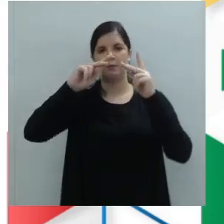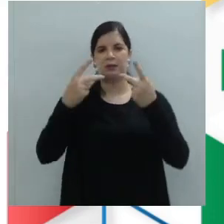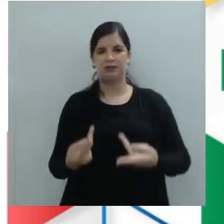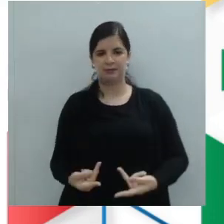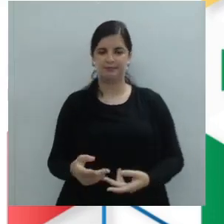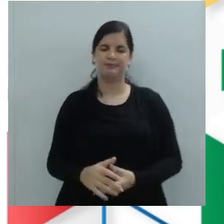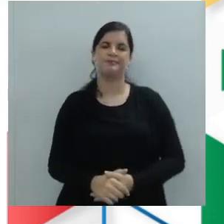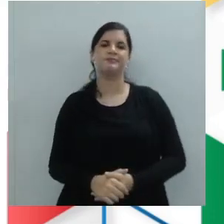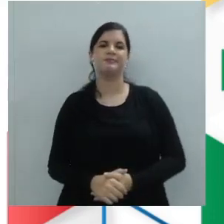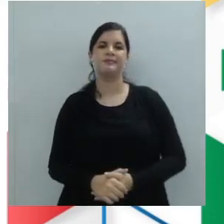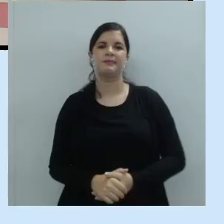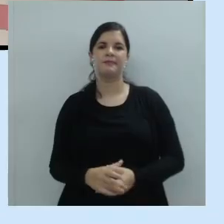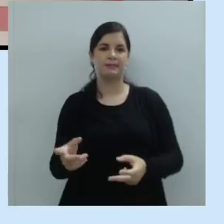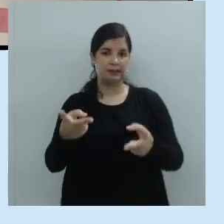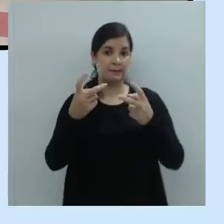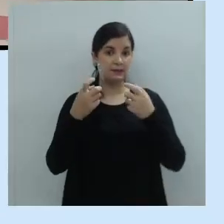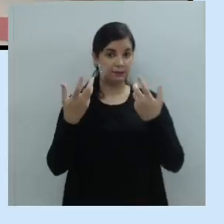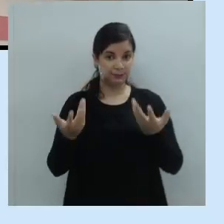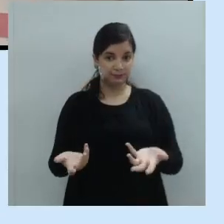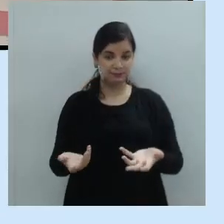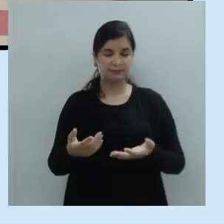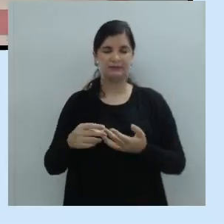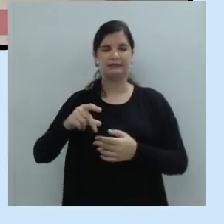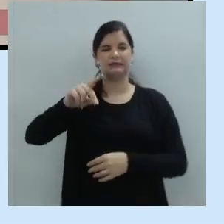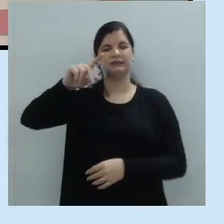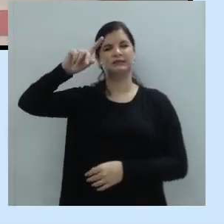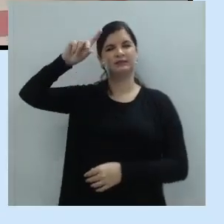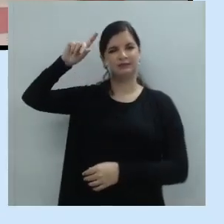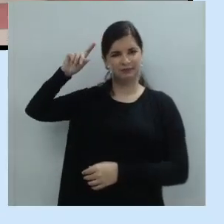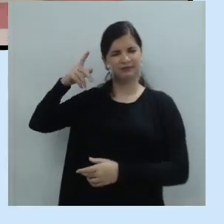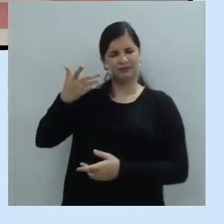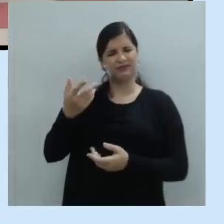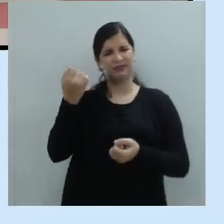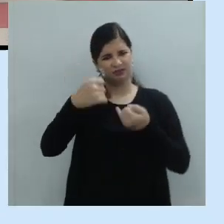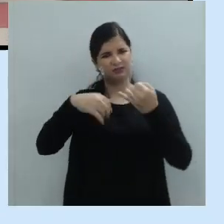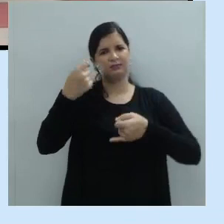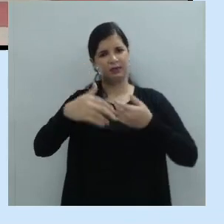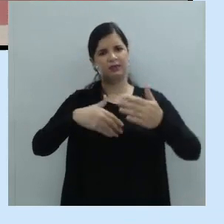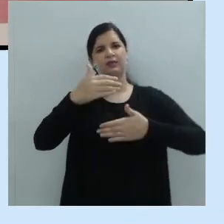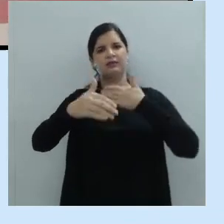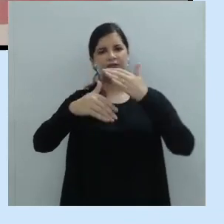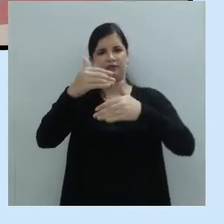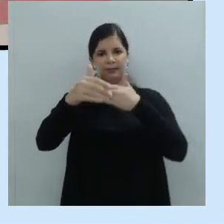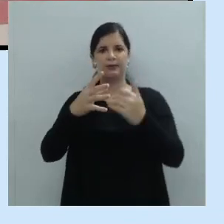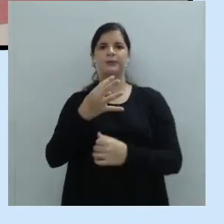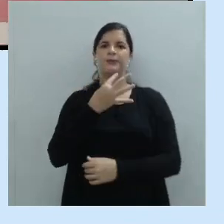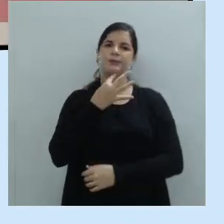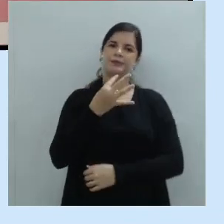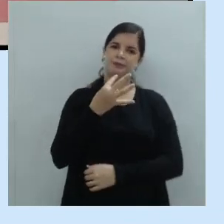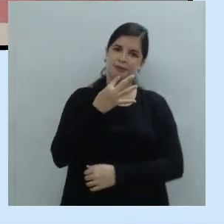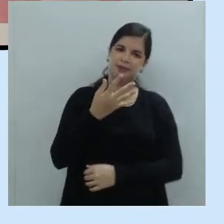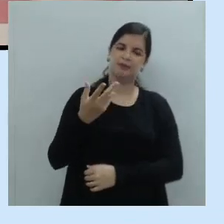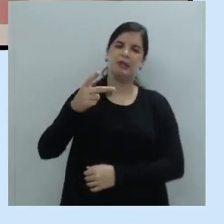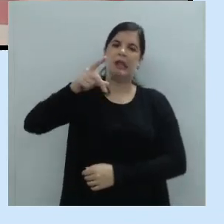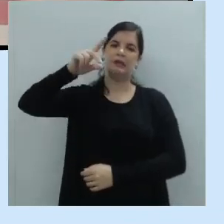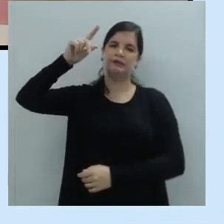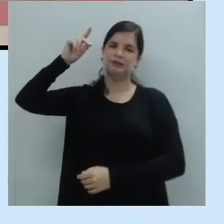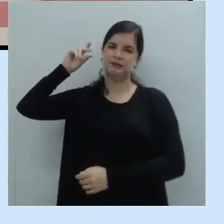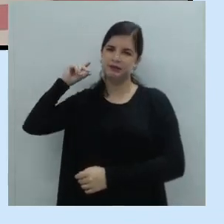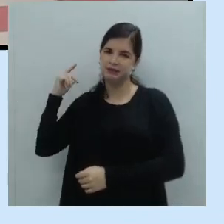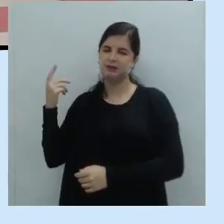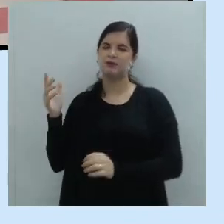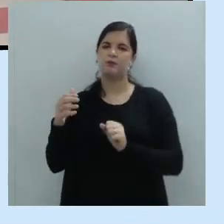humanidade. Perceberam essa questão que desde o começo eu falo a vocês? O desenvolvimento, o conhecimento, antigas práticas,